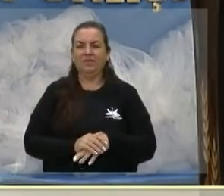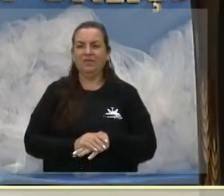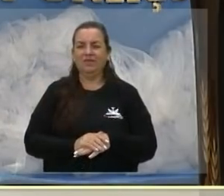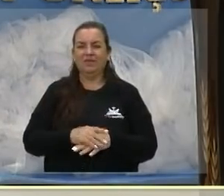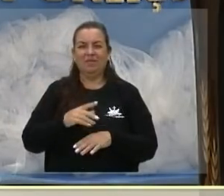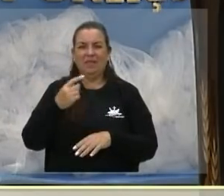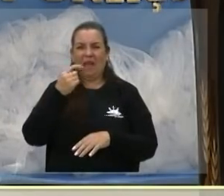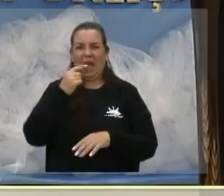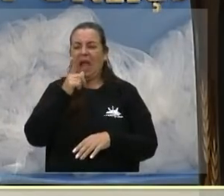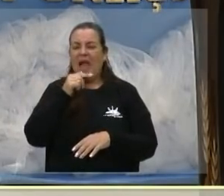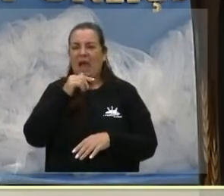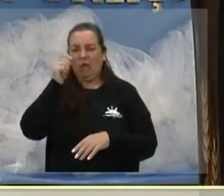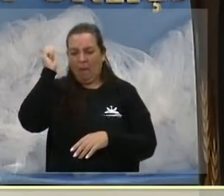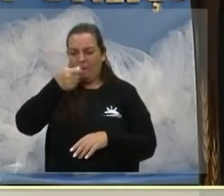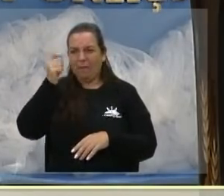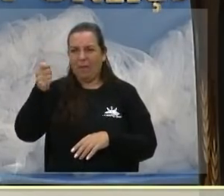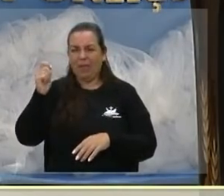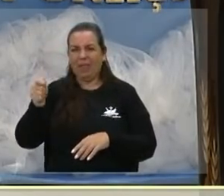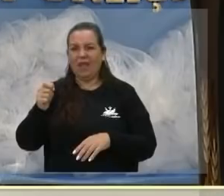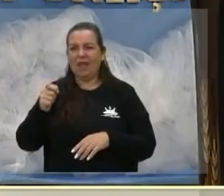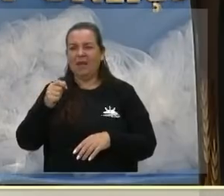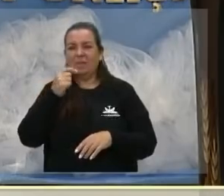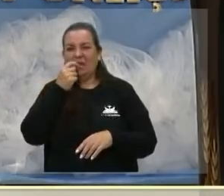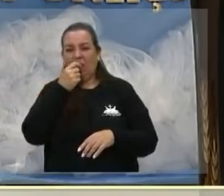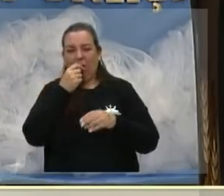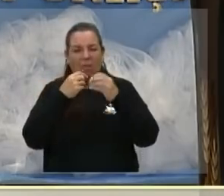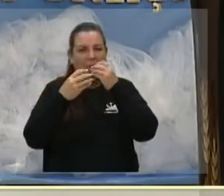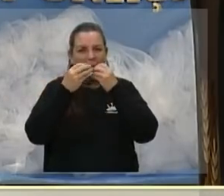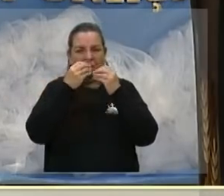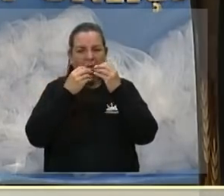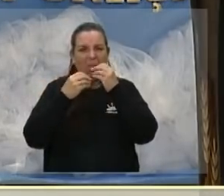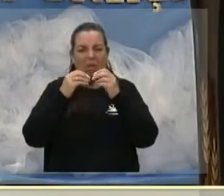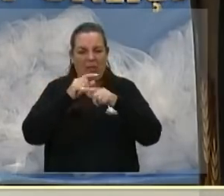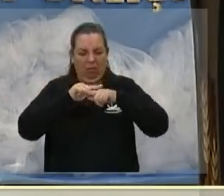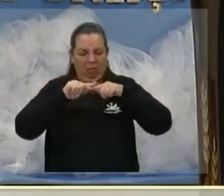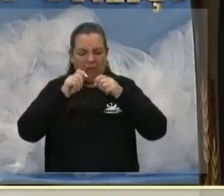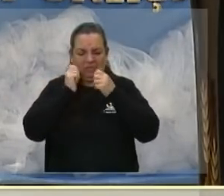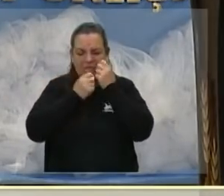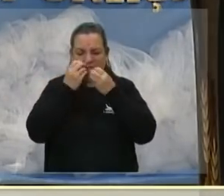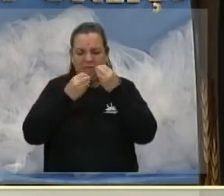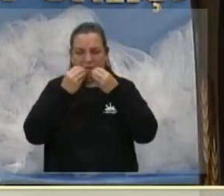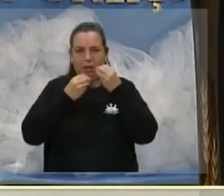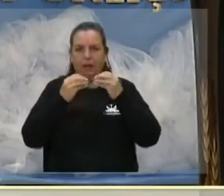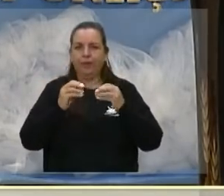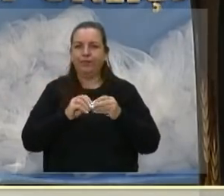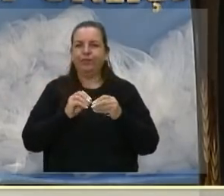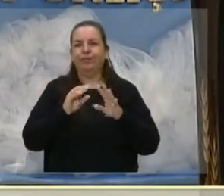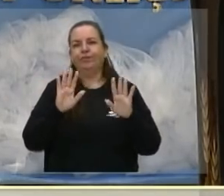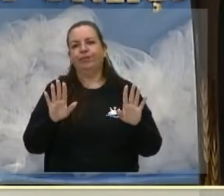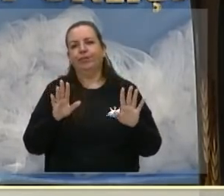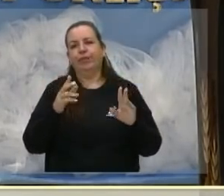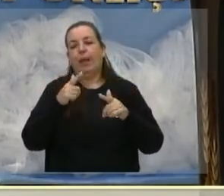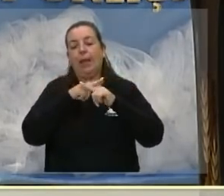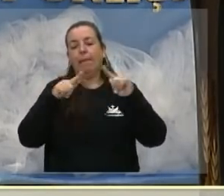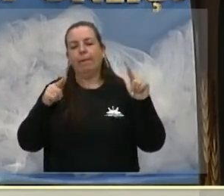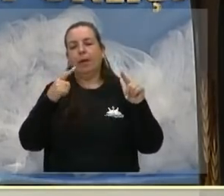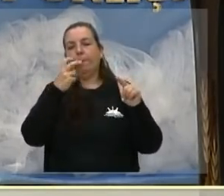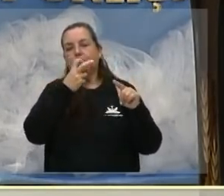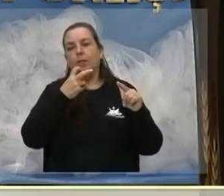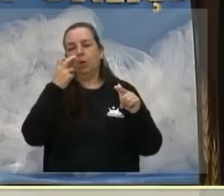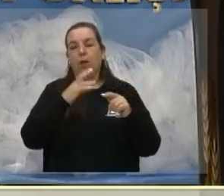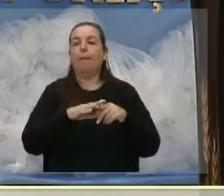nem água benta só se for água benta criolina e sabão em pó para fazer gargarejo bom